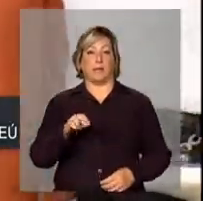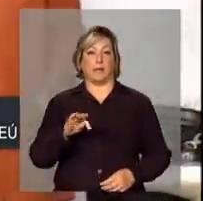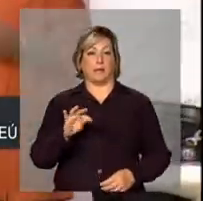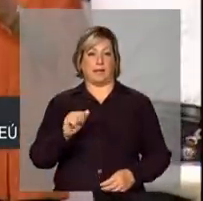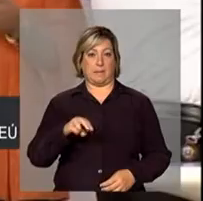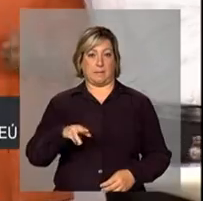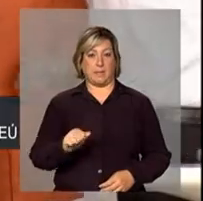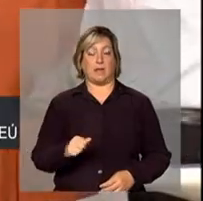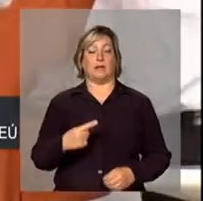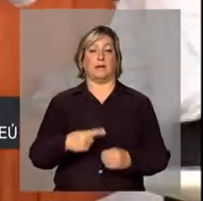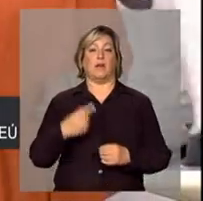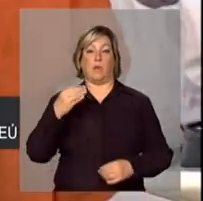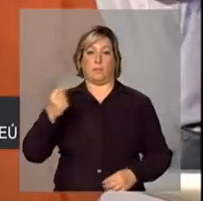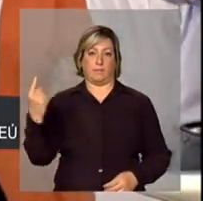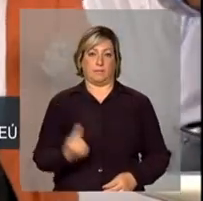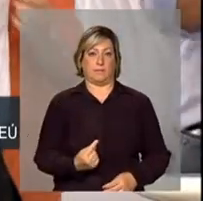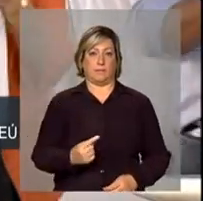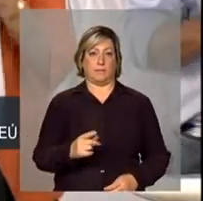Pessoa.